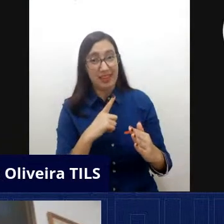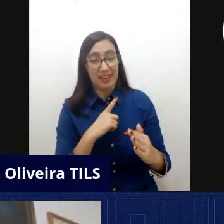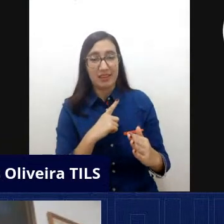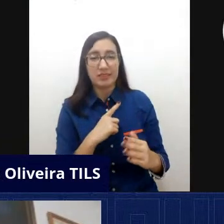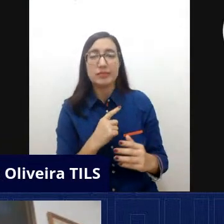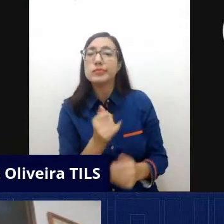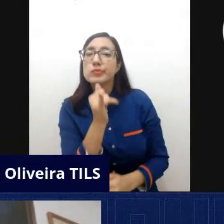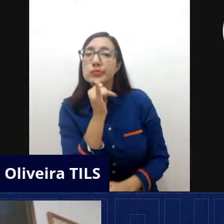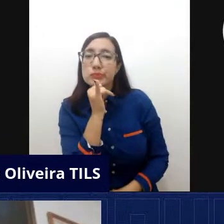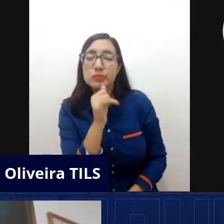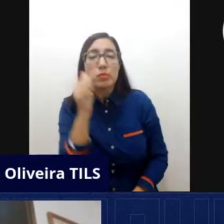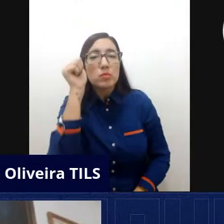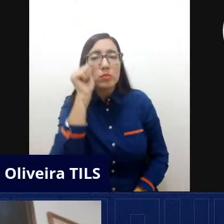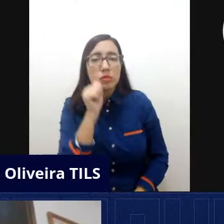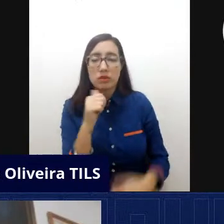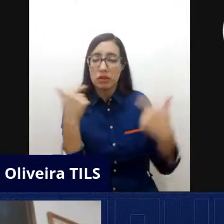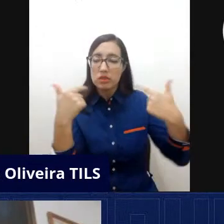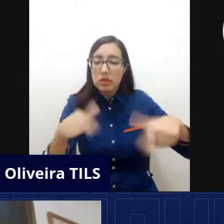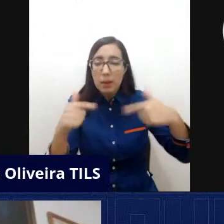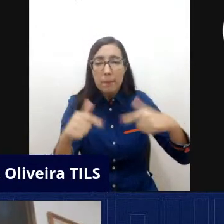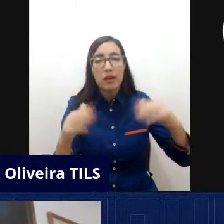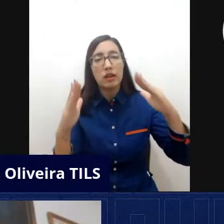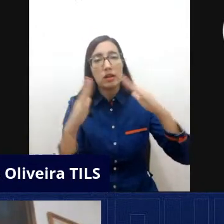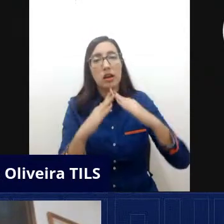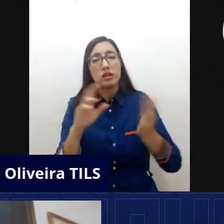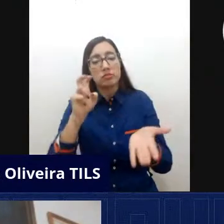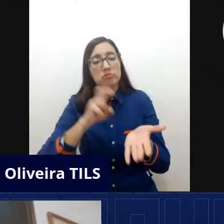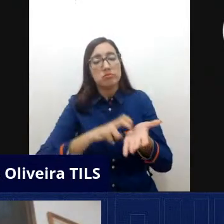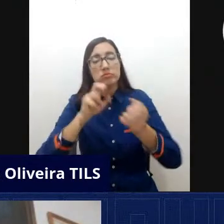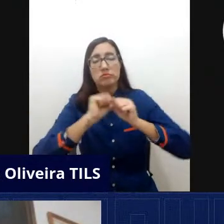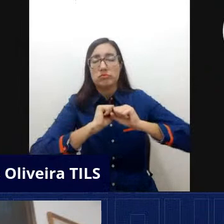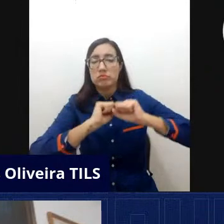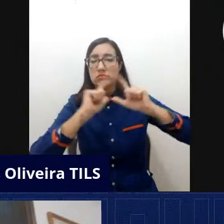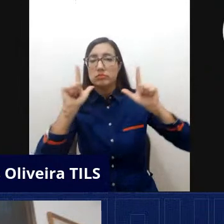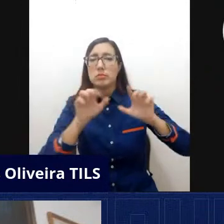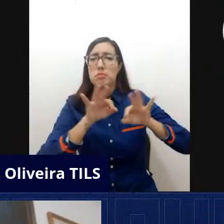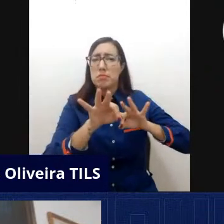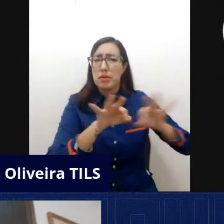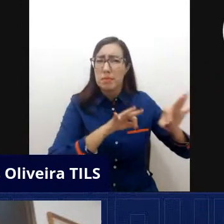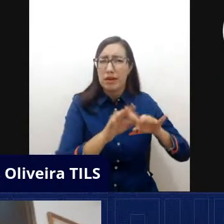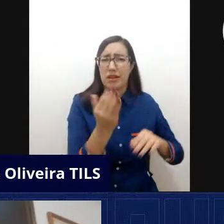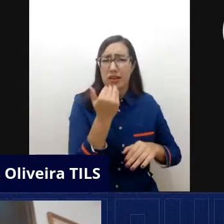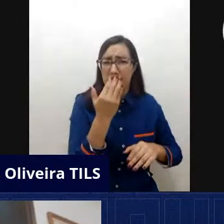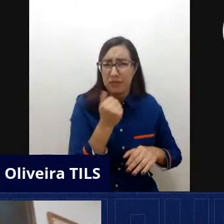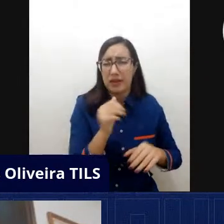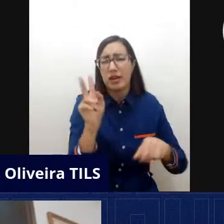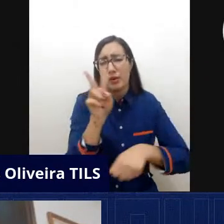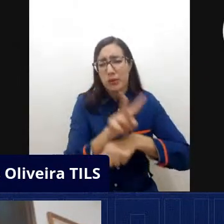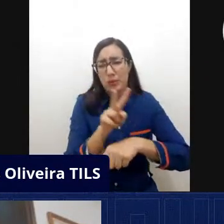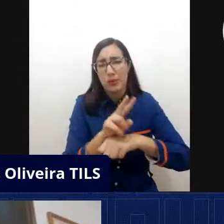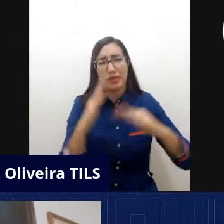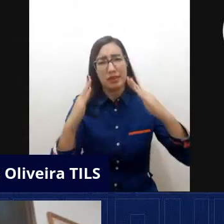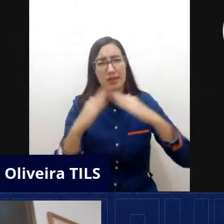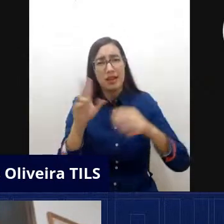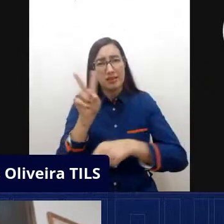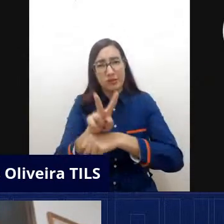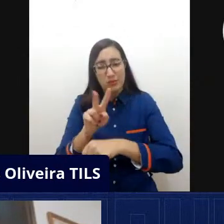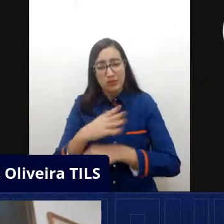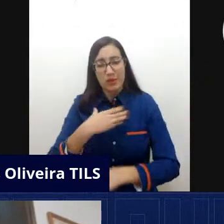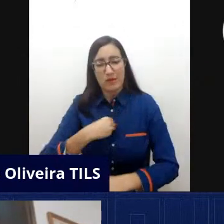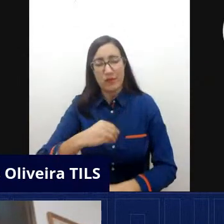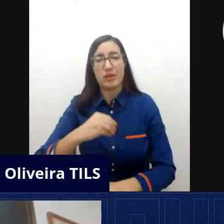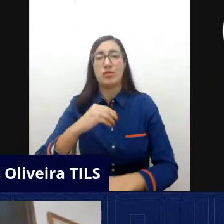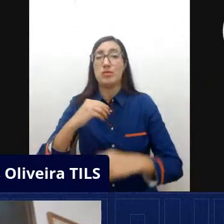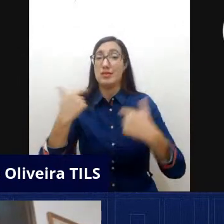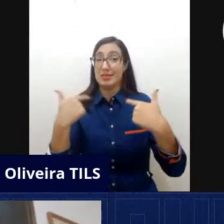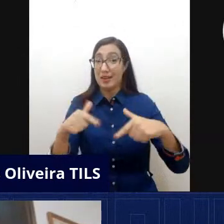né? E que ele é que está no campo do que a gente chama, né, dos papéis de gênero que são reforçados numa